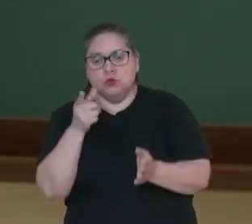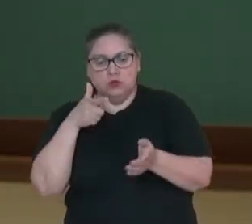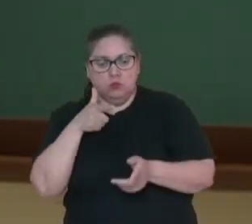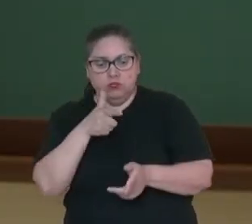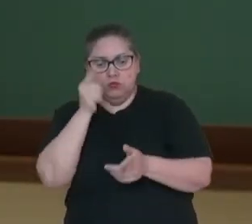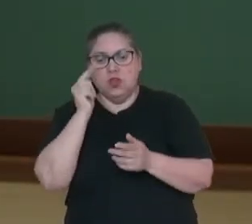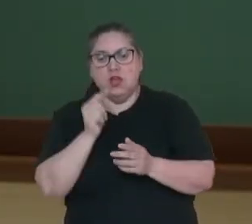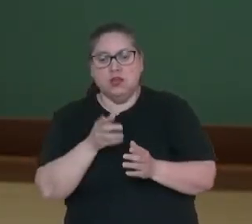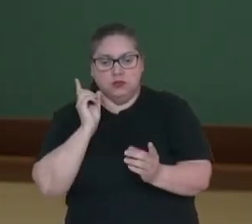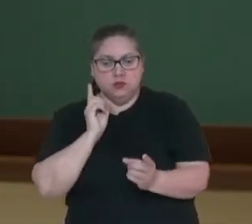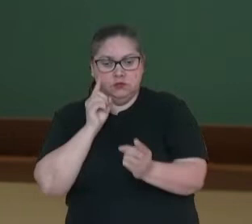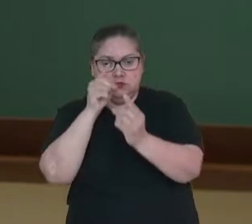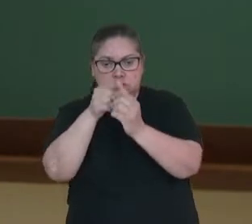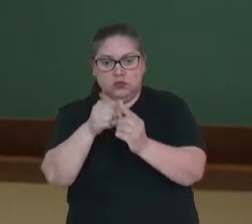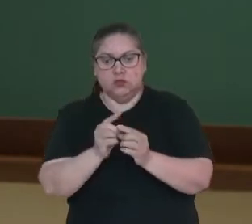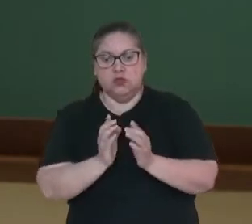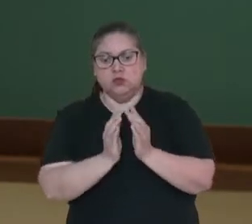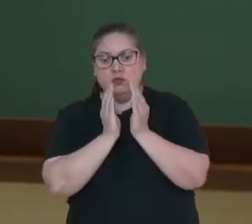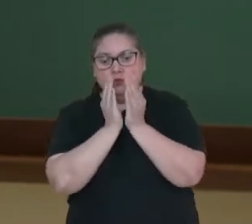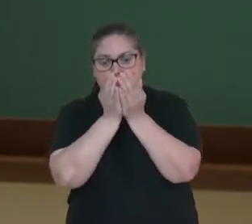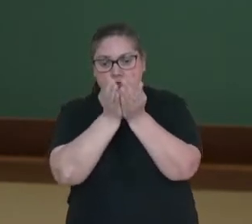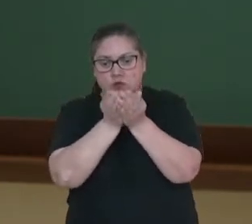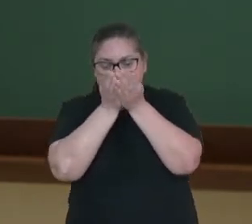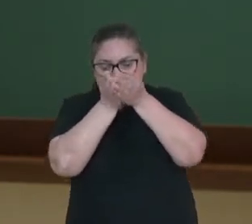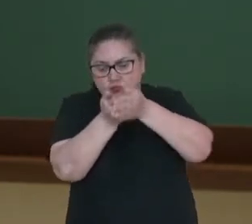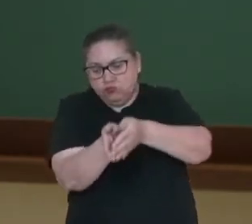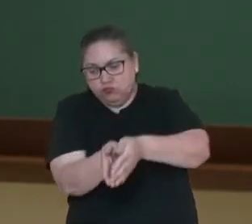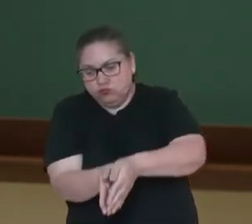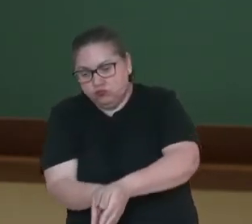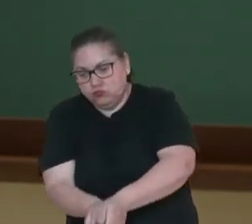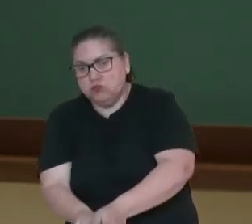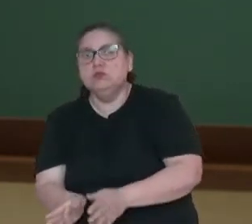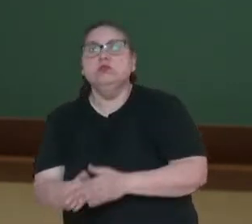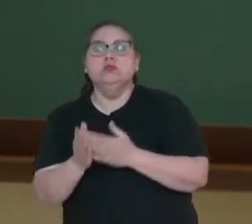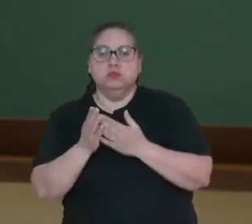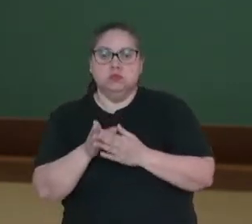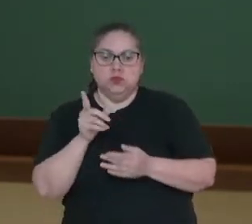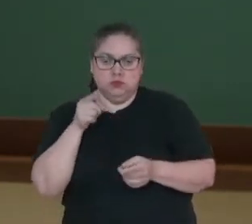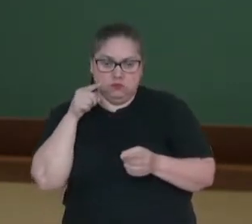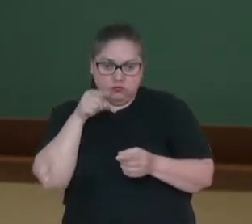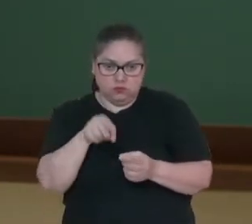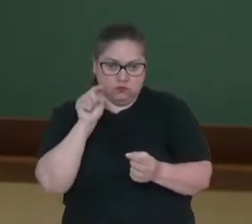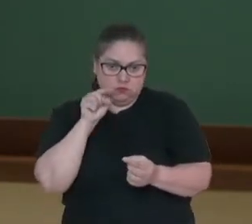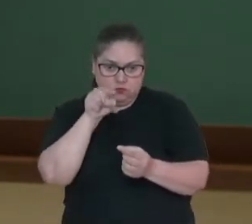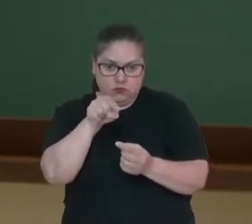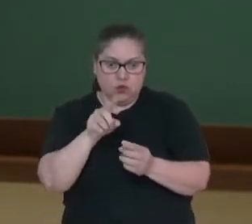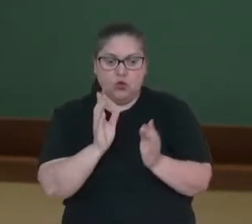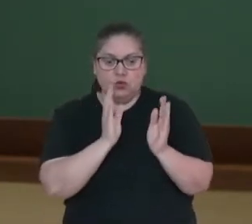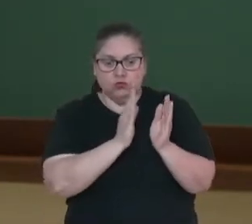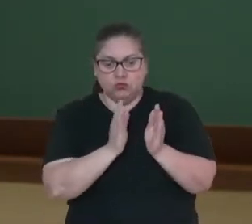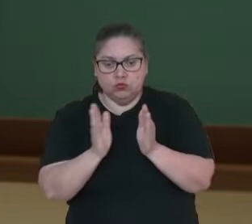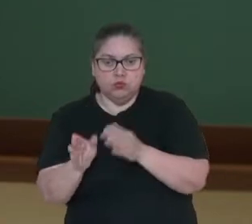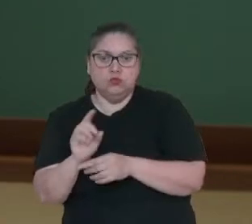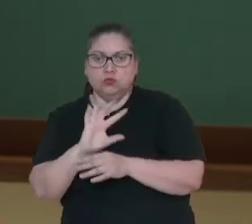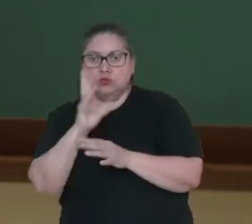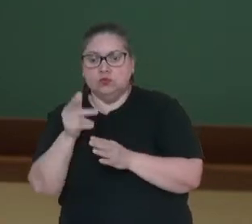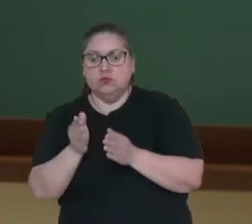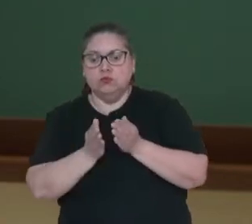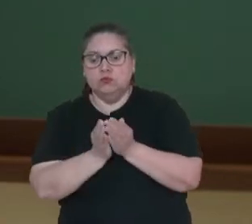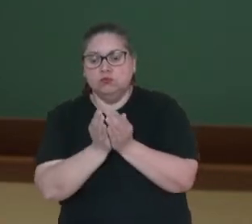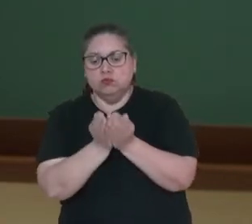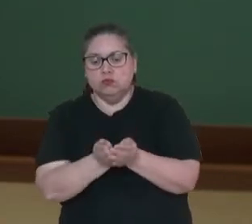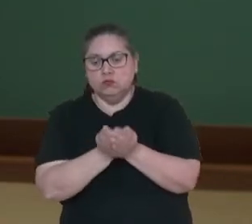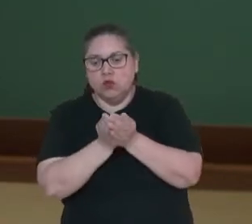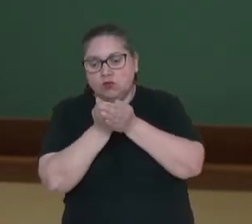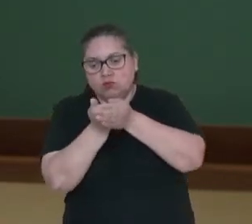tiro acerta o navio inteiro. Ou seja, você conseguiu acertar todos os quadradinhos daquele navio e aquele